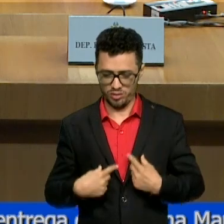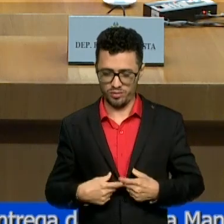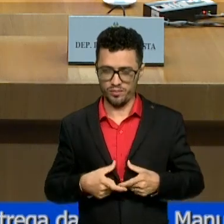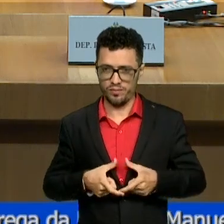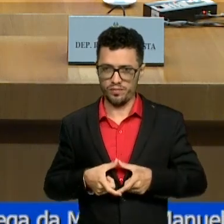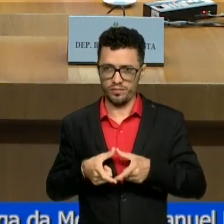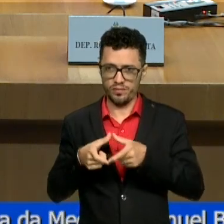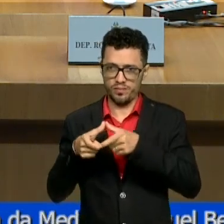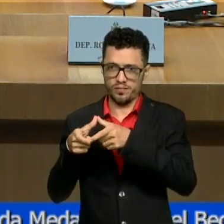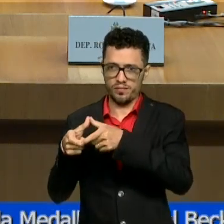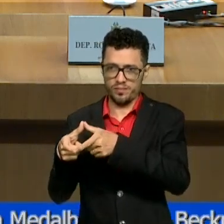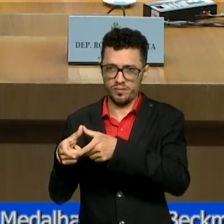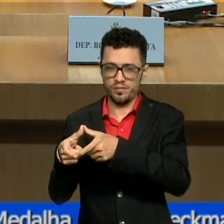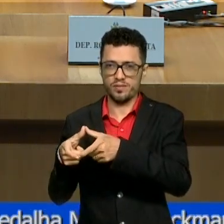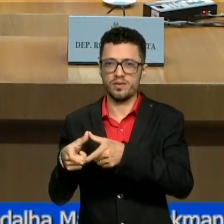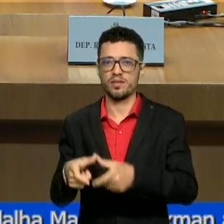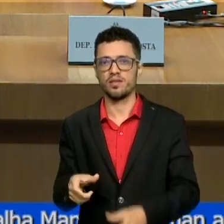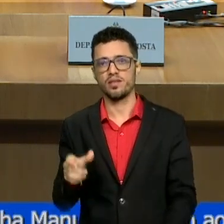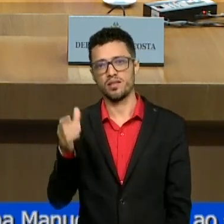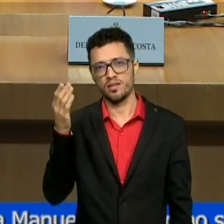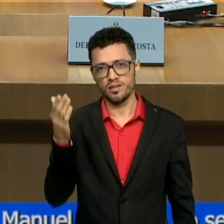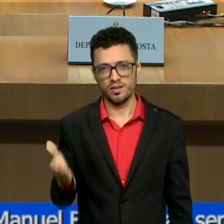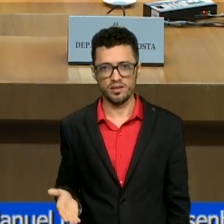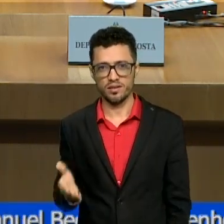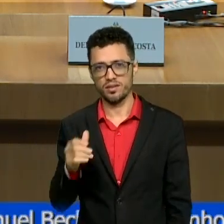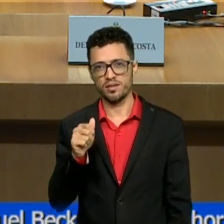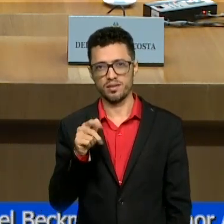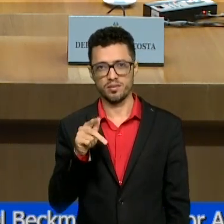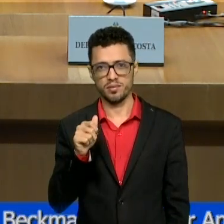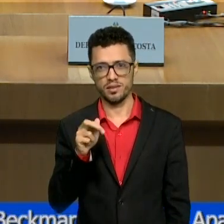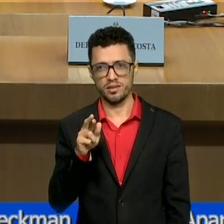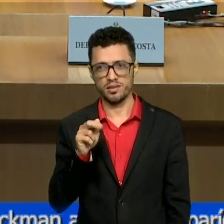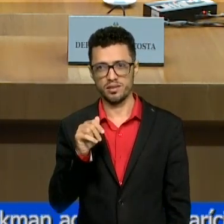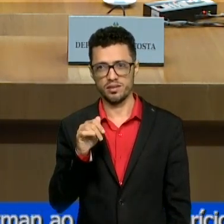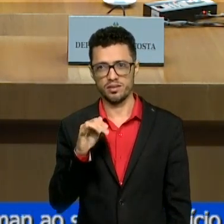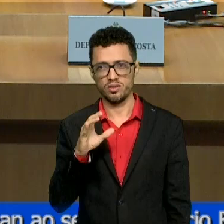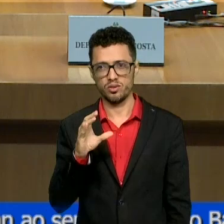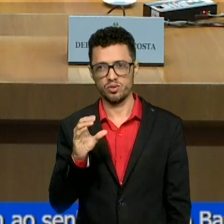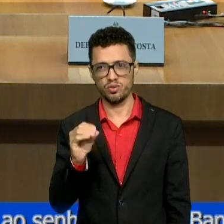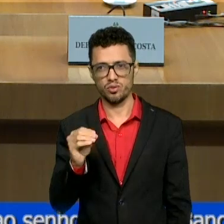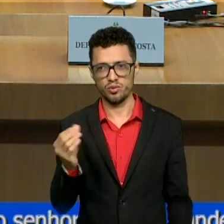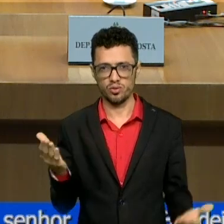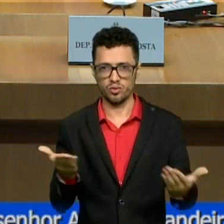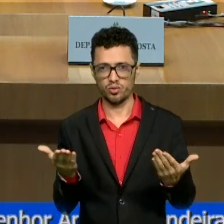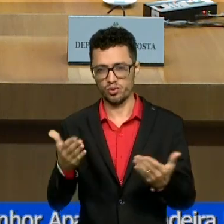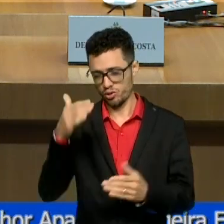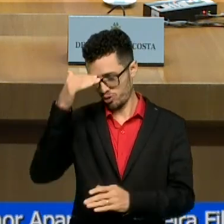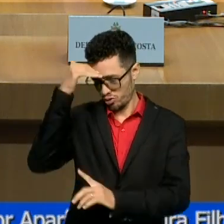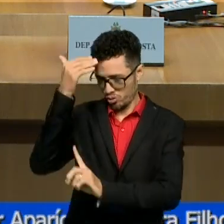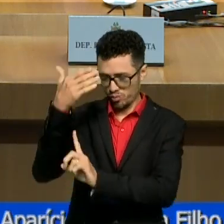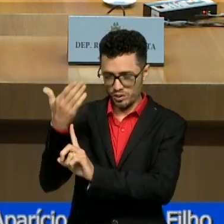legislativo Manuel Beckman, o senhor Aparício Bandeira Filho, homenageado desta sessão solene.